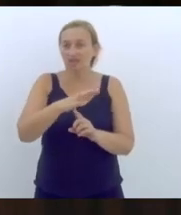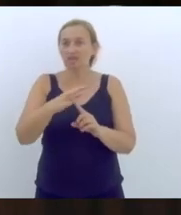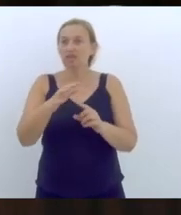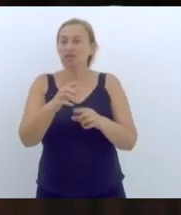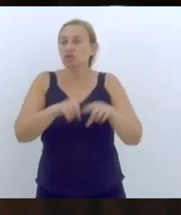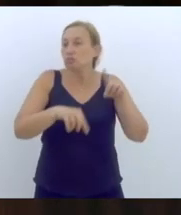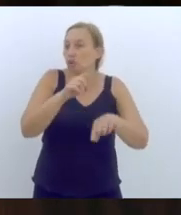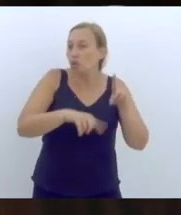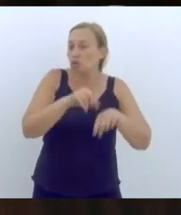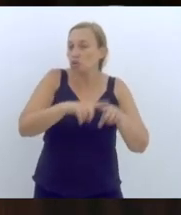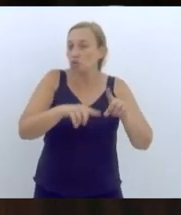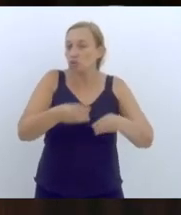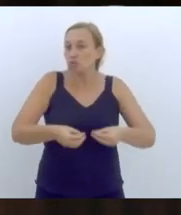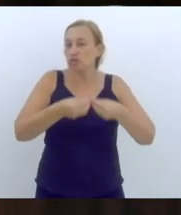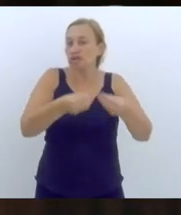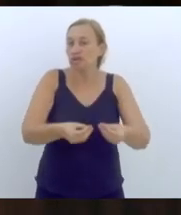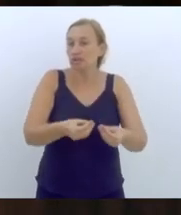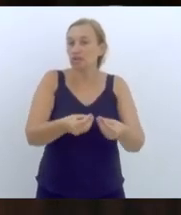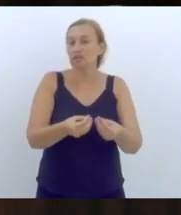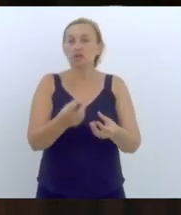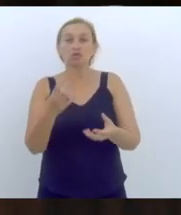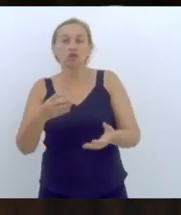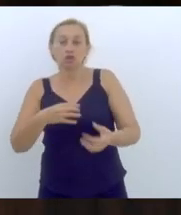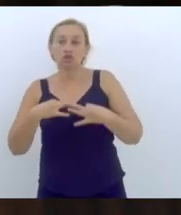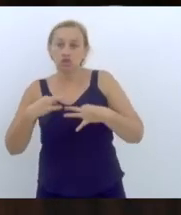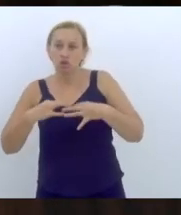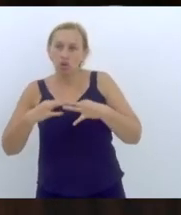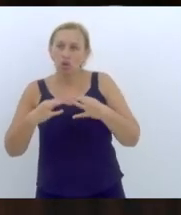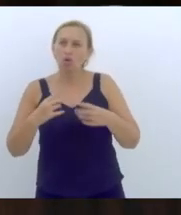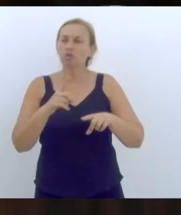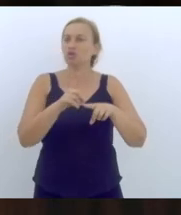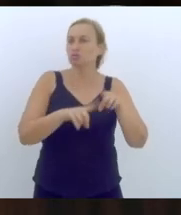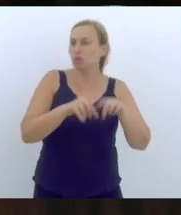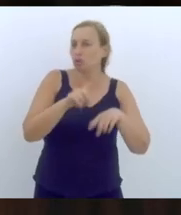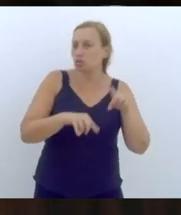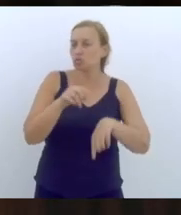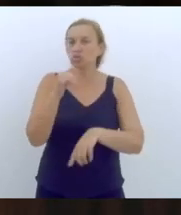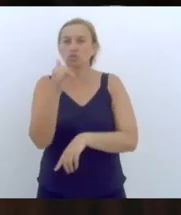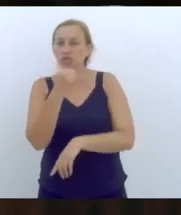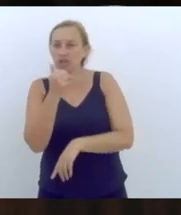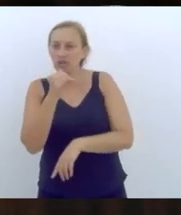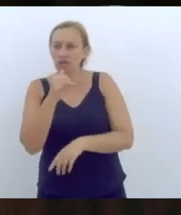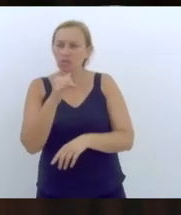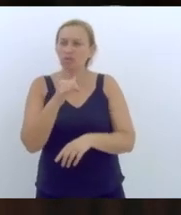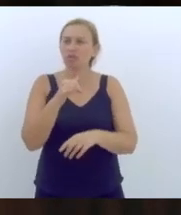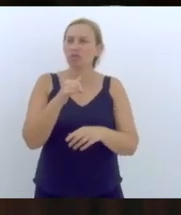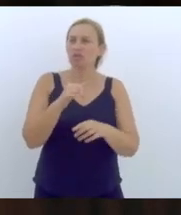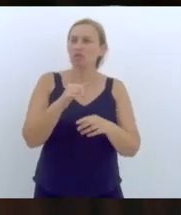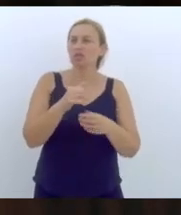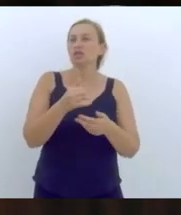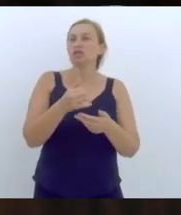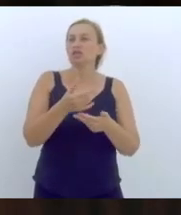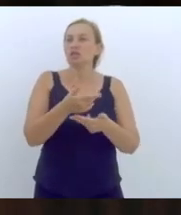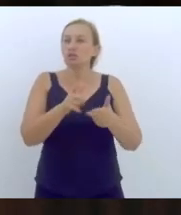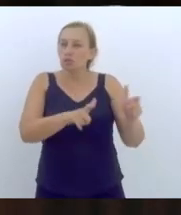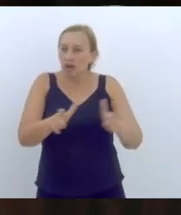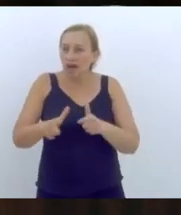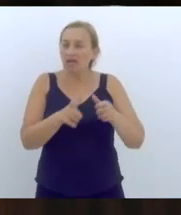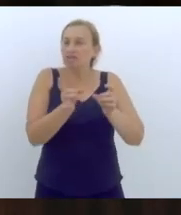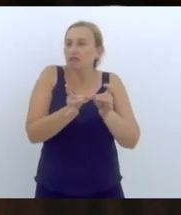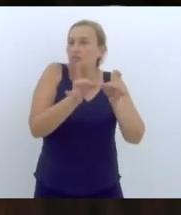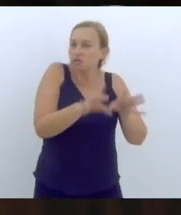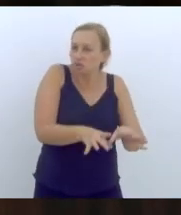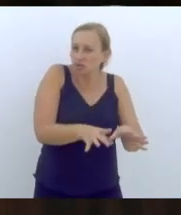para que receba doações de roupas, móveis, utensílios domésticos, eletrônicos, sucatas, de veículos abandonados